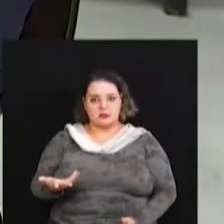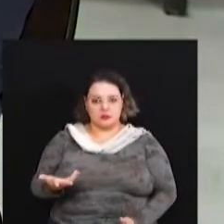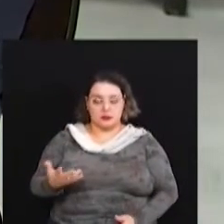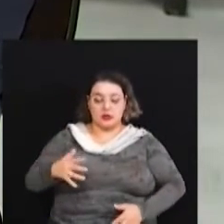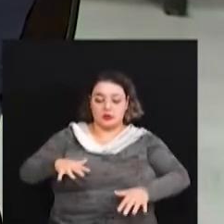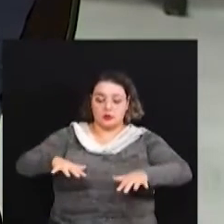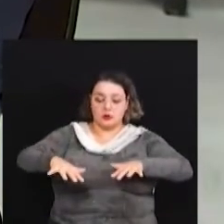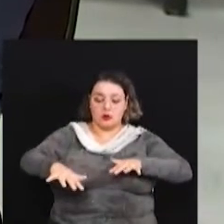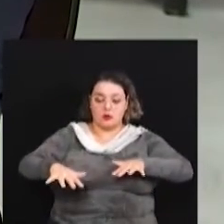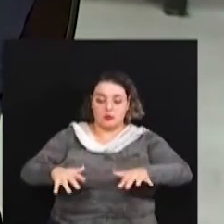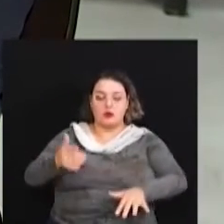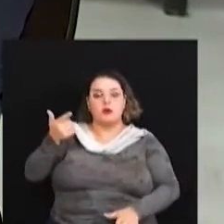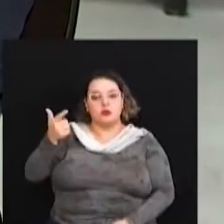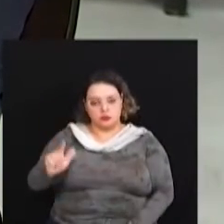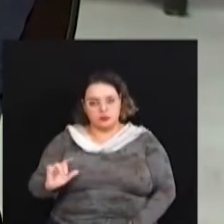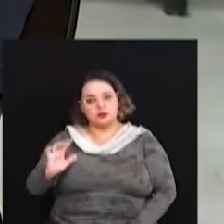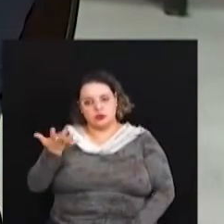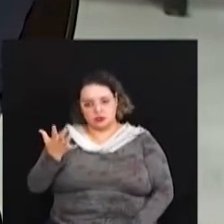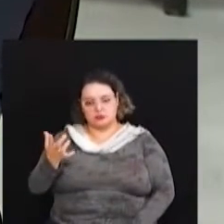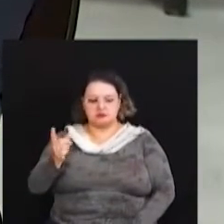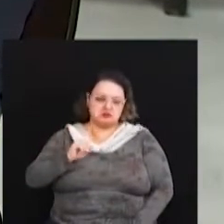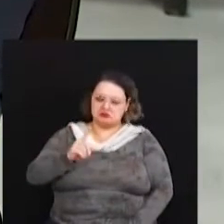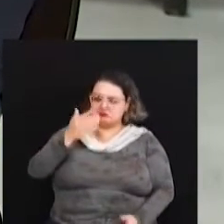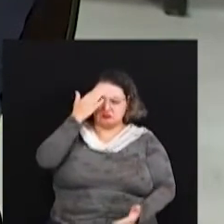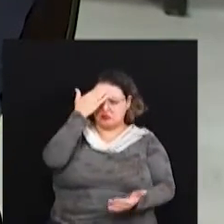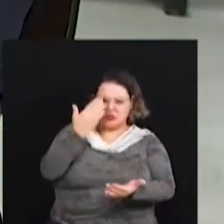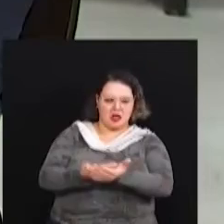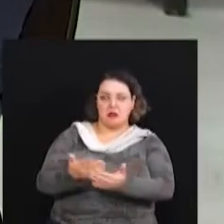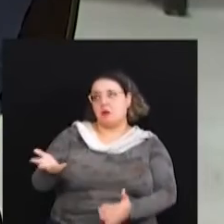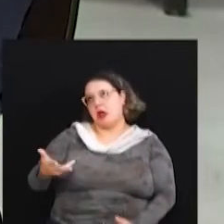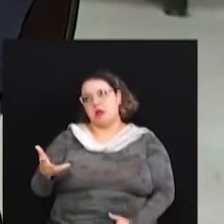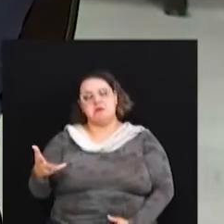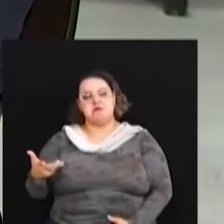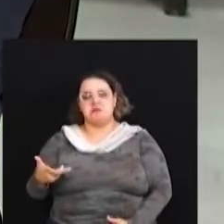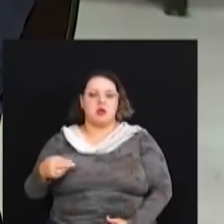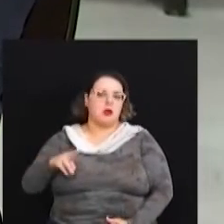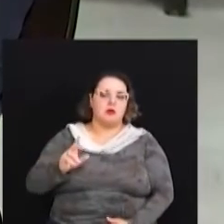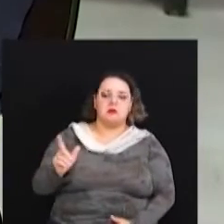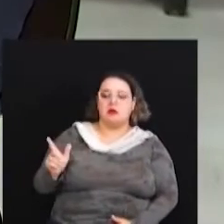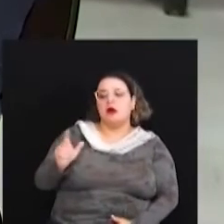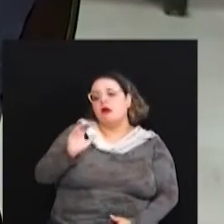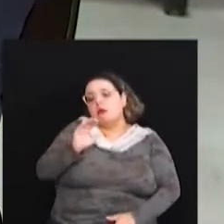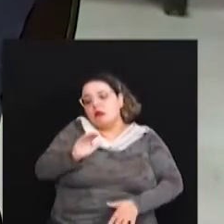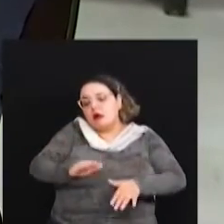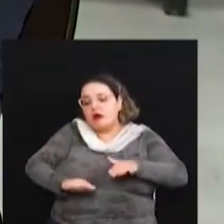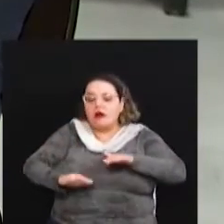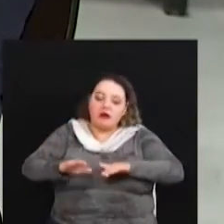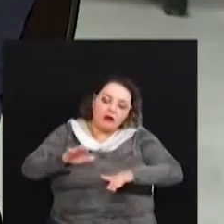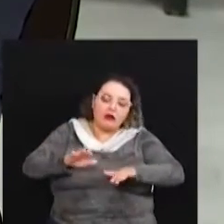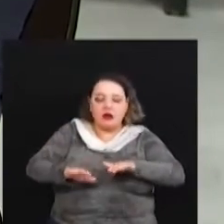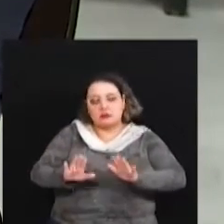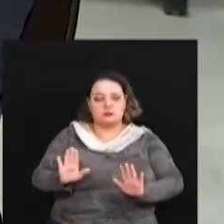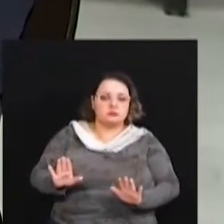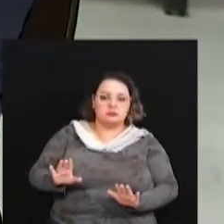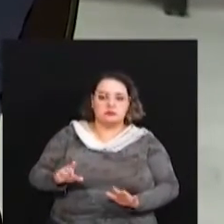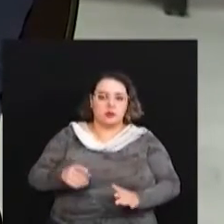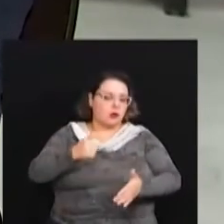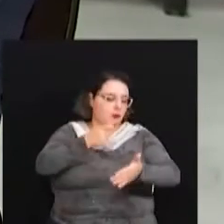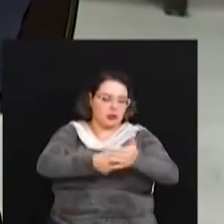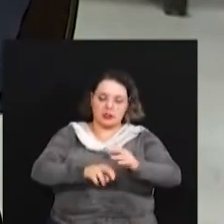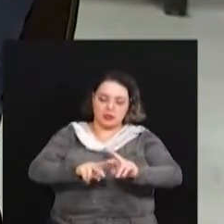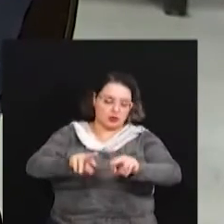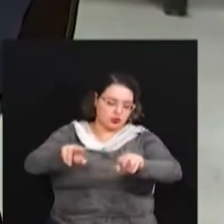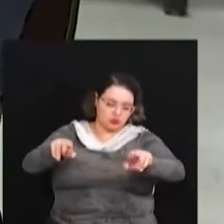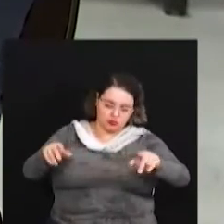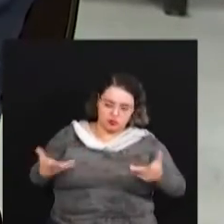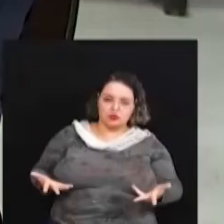essas movimentações vão continuar ocorrendo. Não creio que vão acelerar ou desacelerar, elas têm uma taxa que não é a mesma